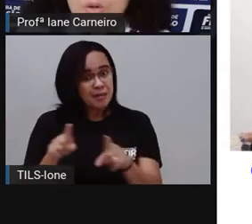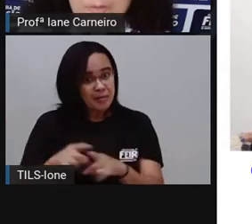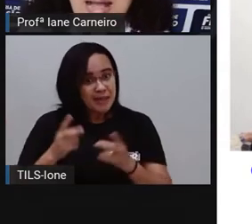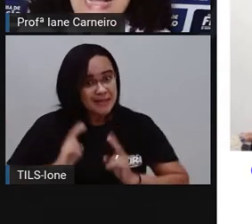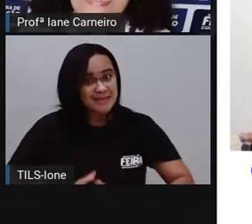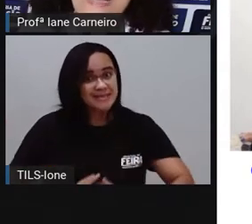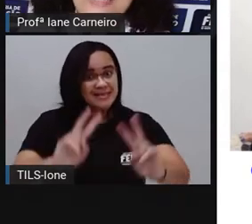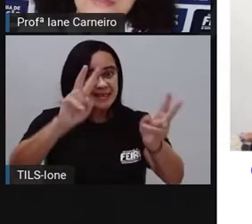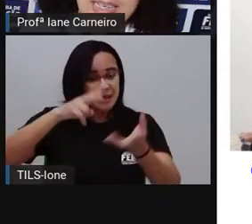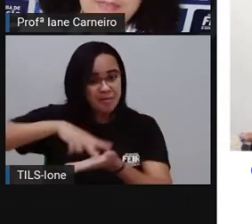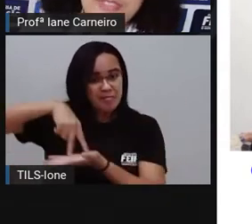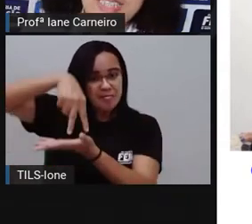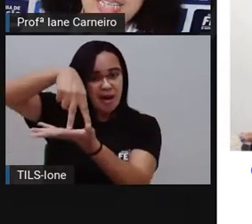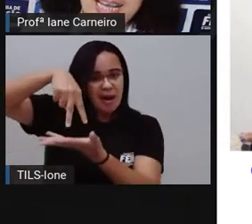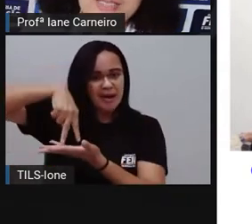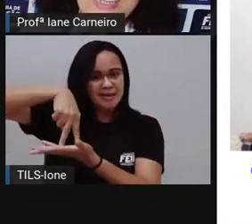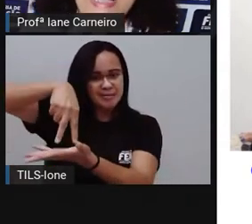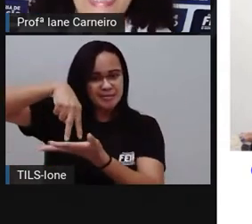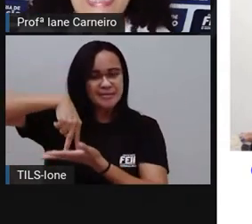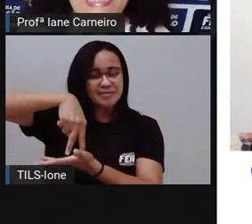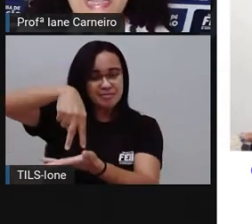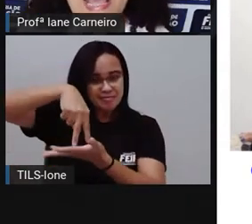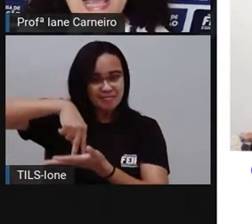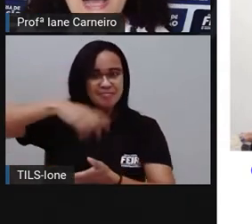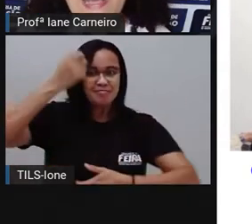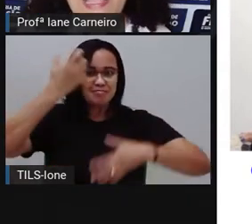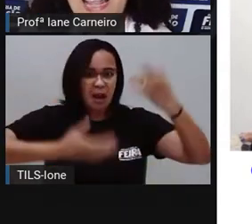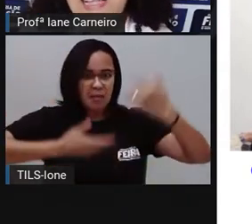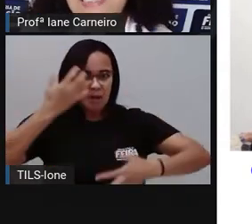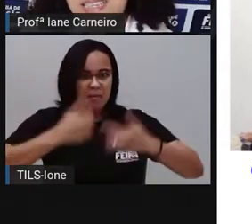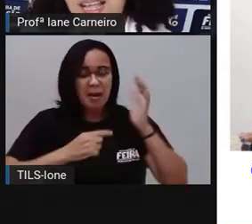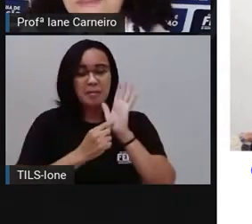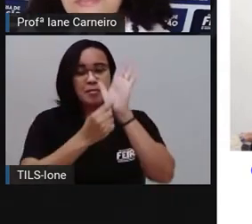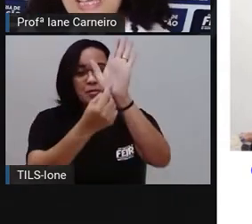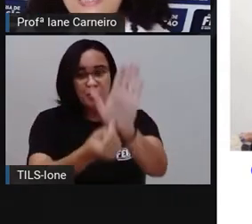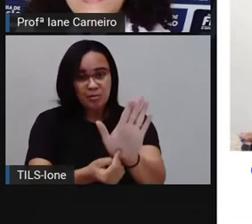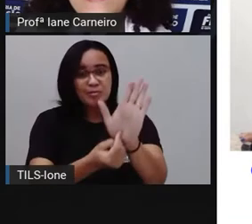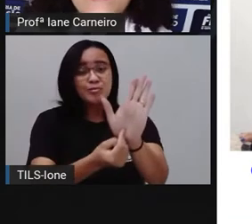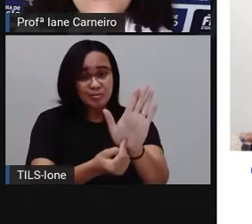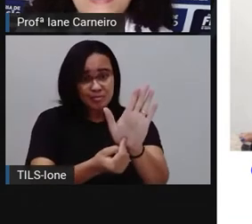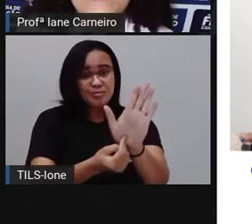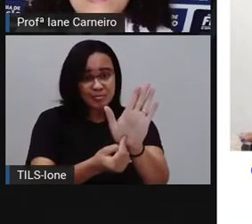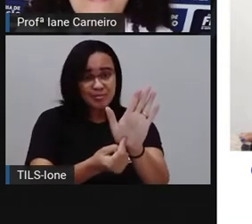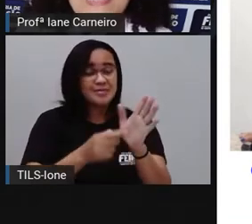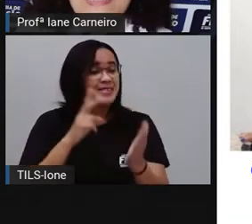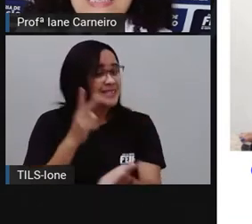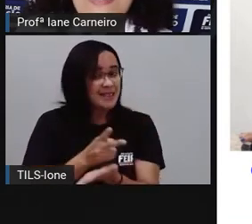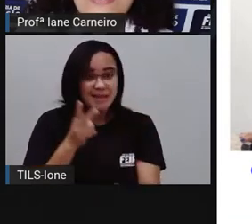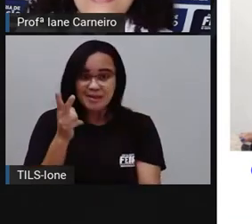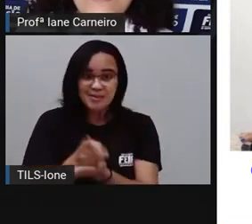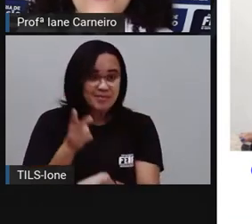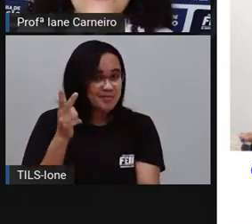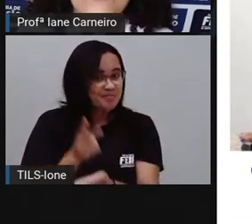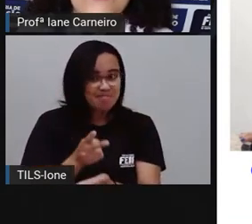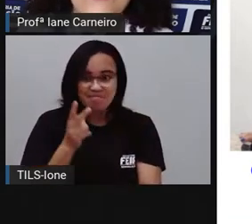o bloco Bacalhau na Vara foi criado, ela canta lá, né? E ela se